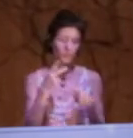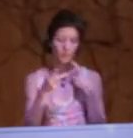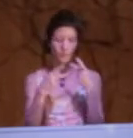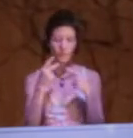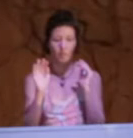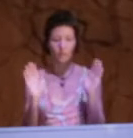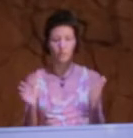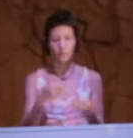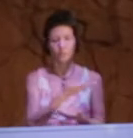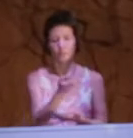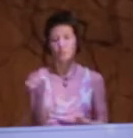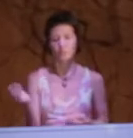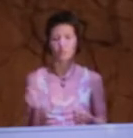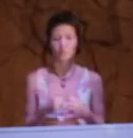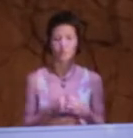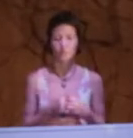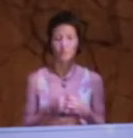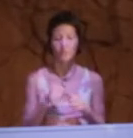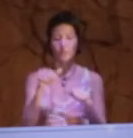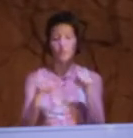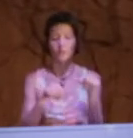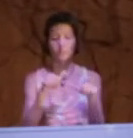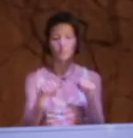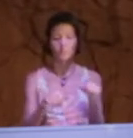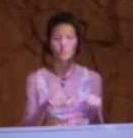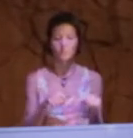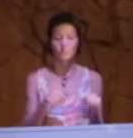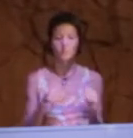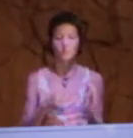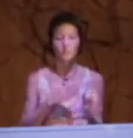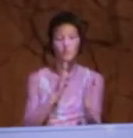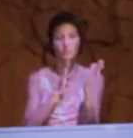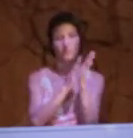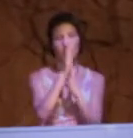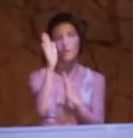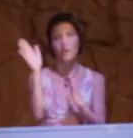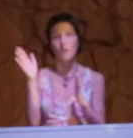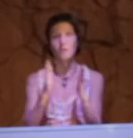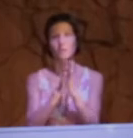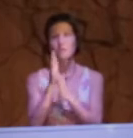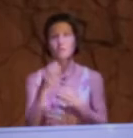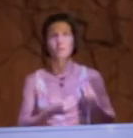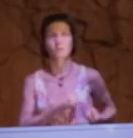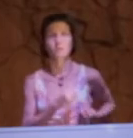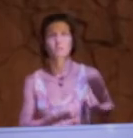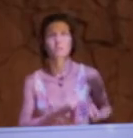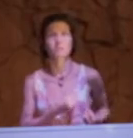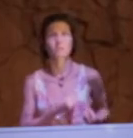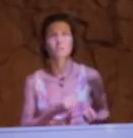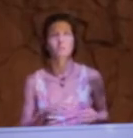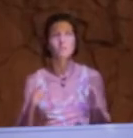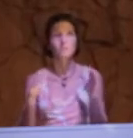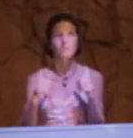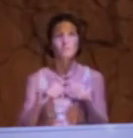E o deslocamento, a mudança, essa trajetória, como eu comecei falando para vocês, está presente